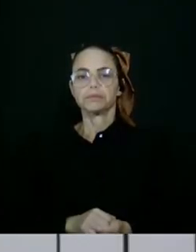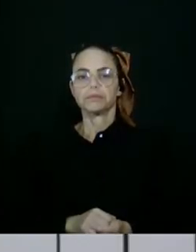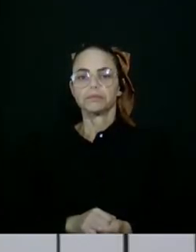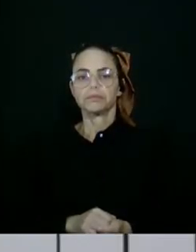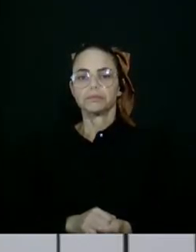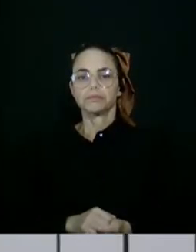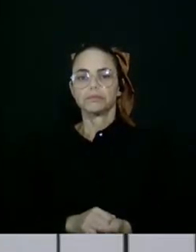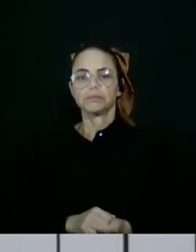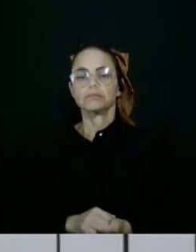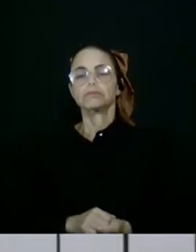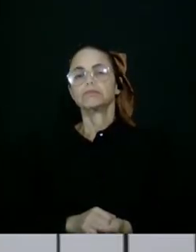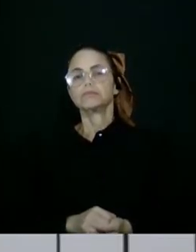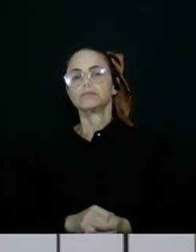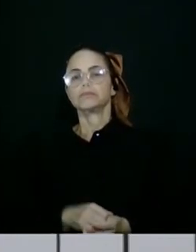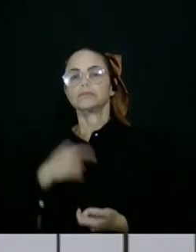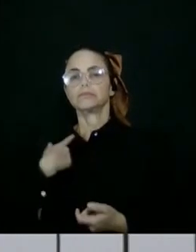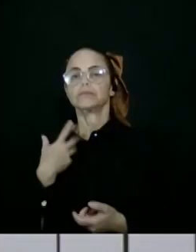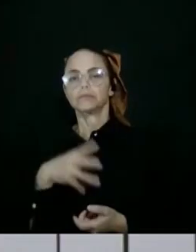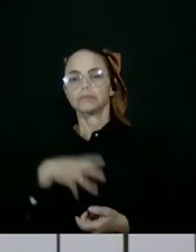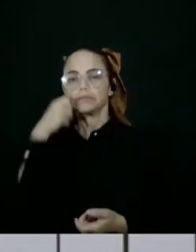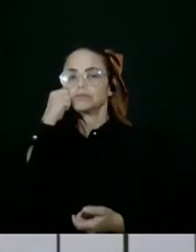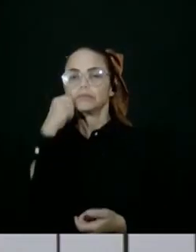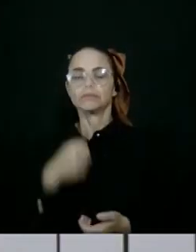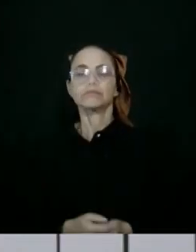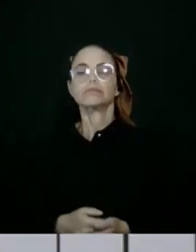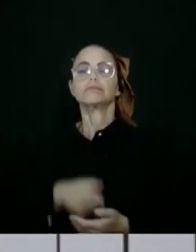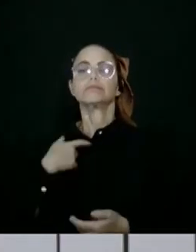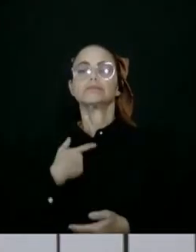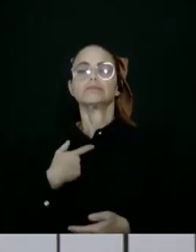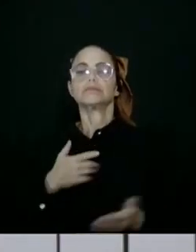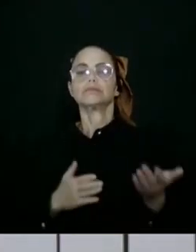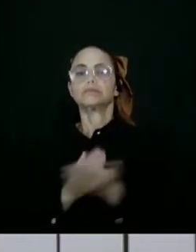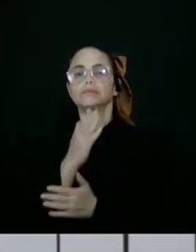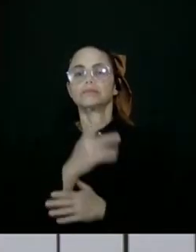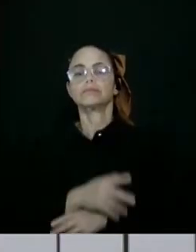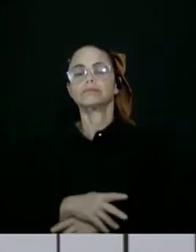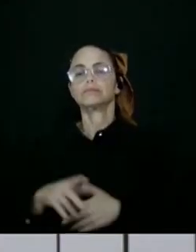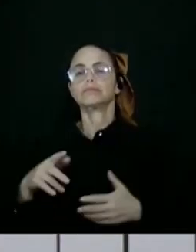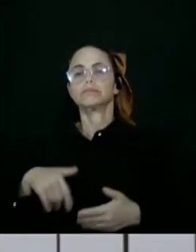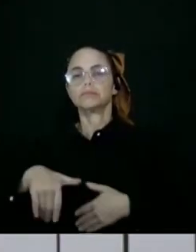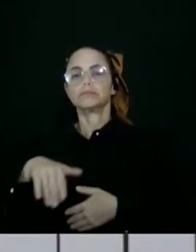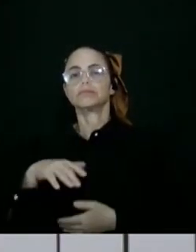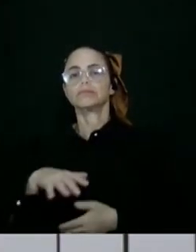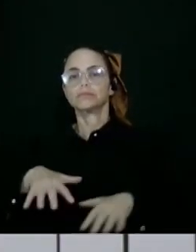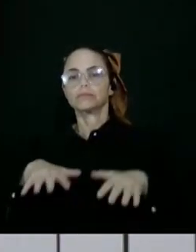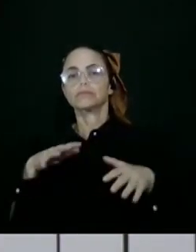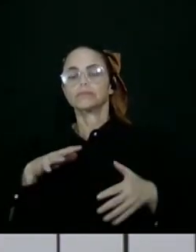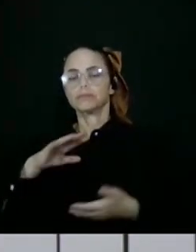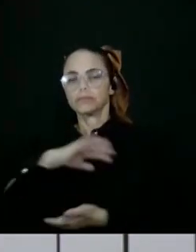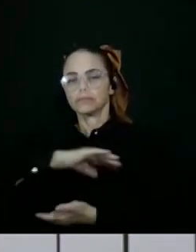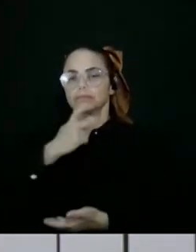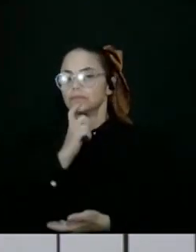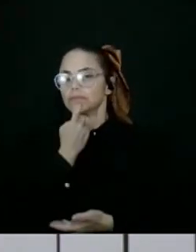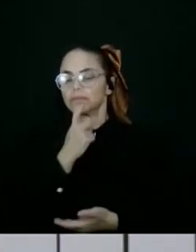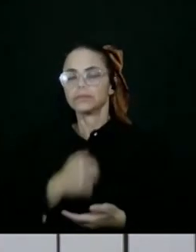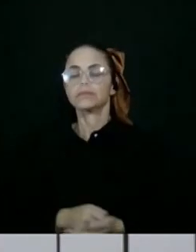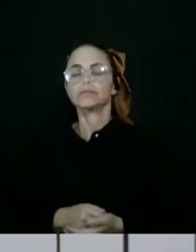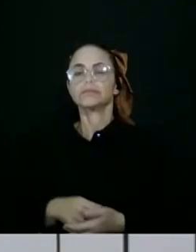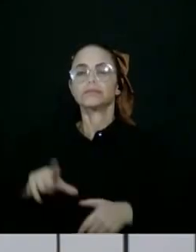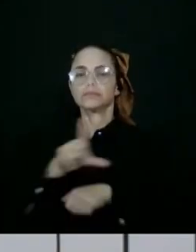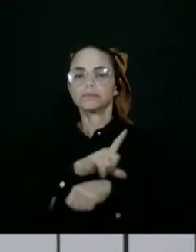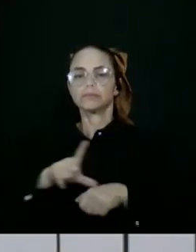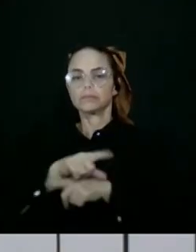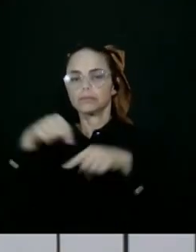E uma moção aprovada na Câmara Municipal de Campinas pede a implantação da chamada Sala Lilás na cidade.